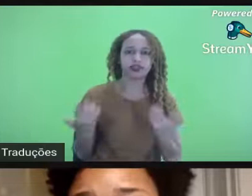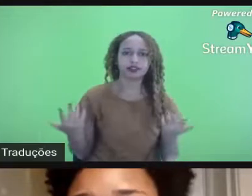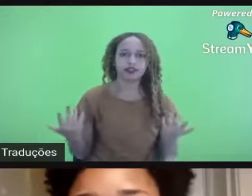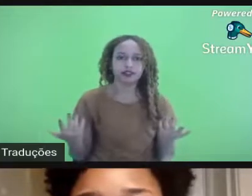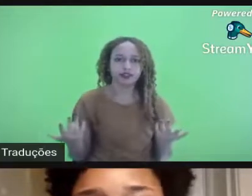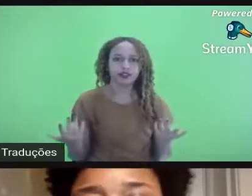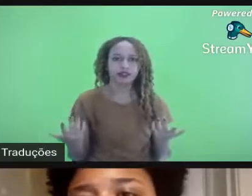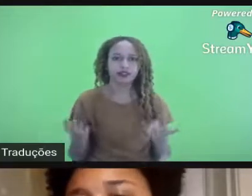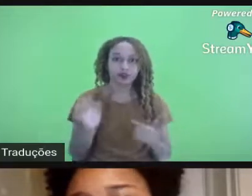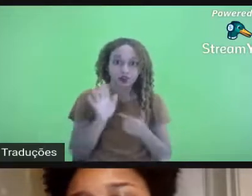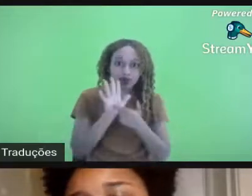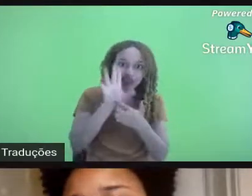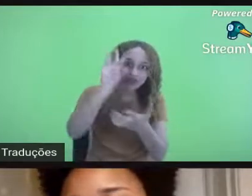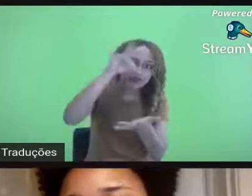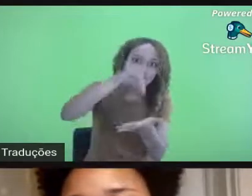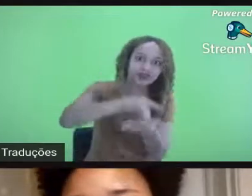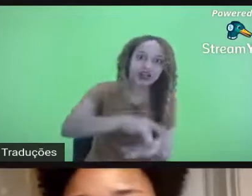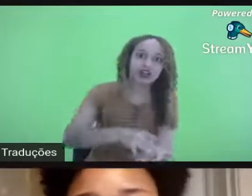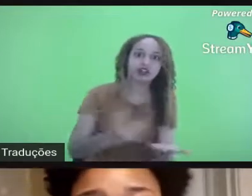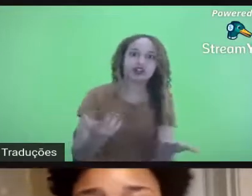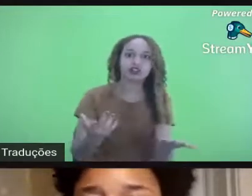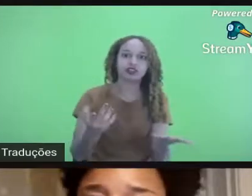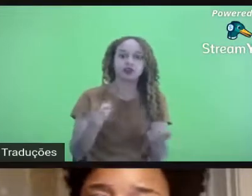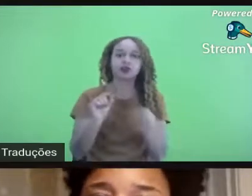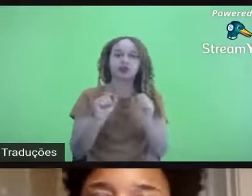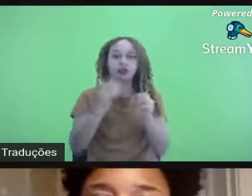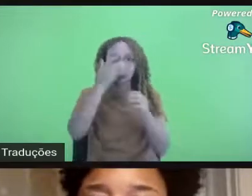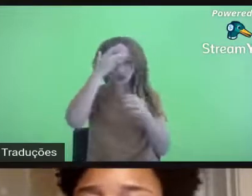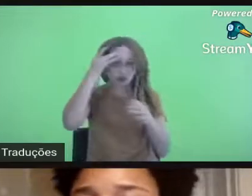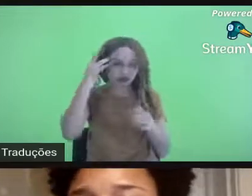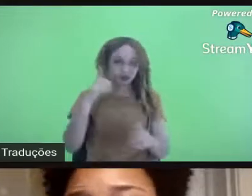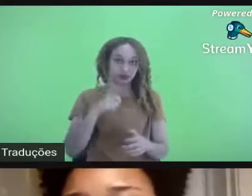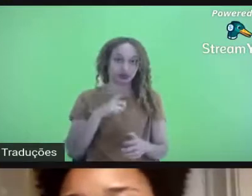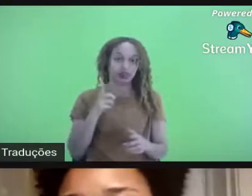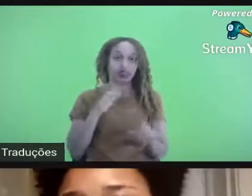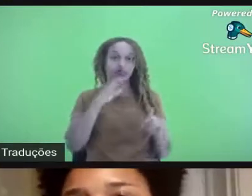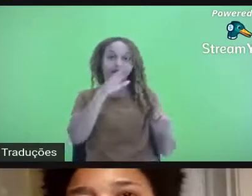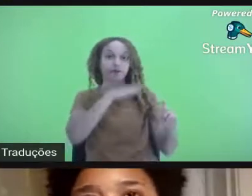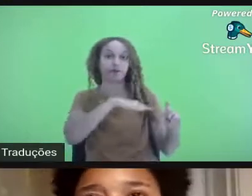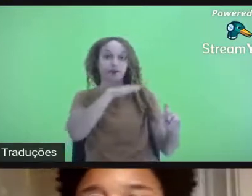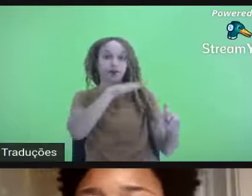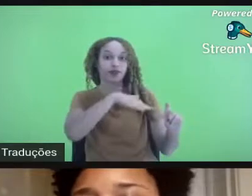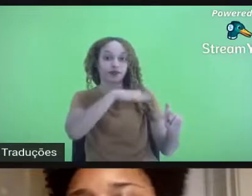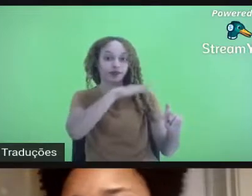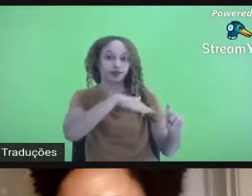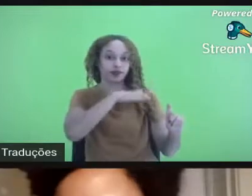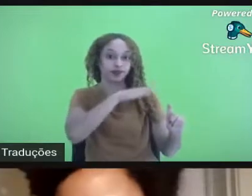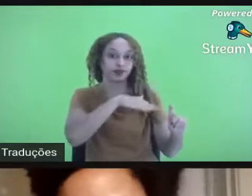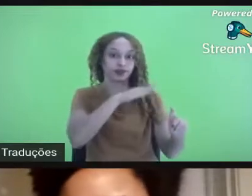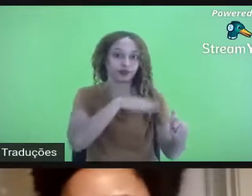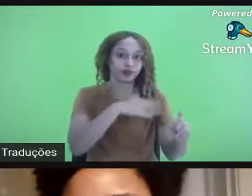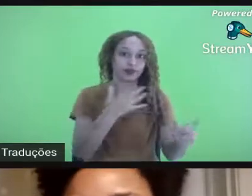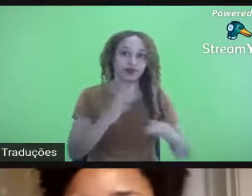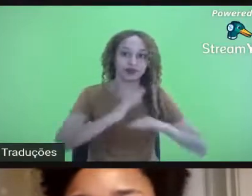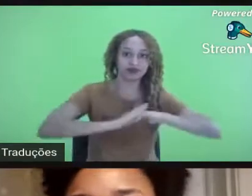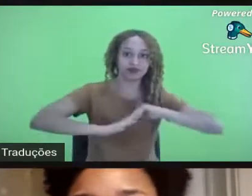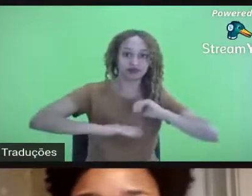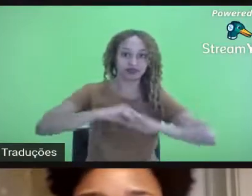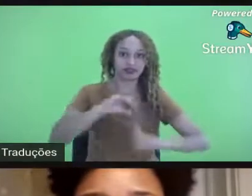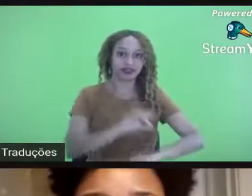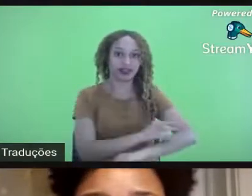essa visão que muitos possam ter estereotipada do profissional de arquitetura e urbanismo,